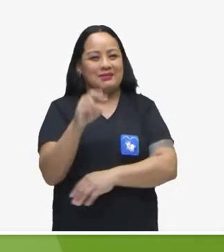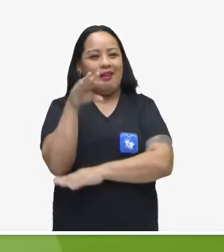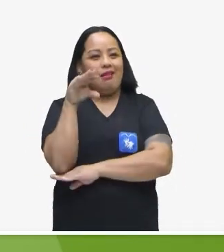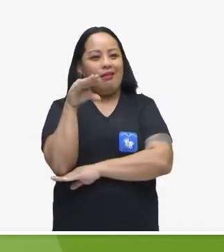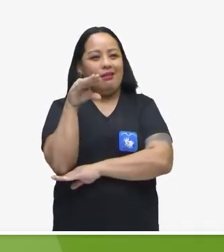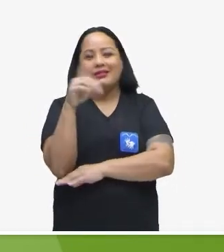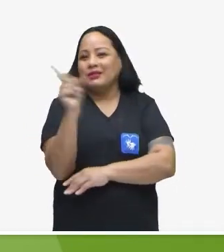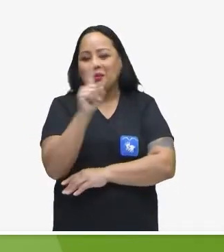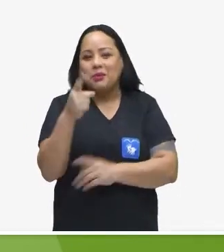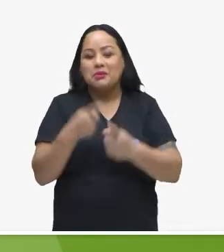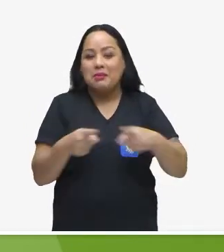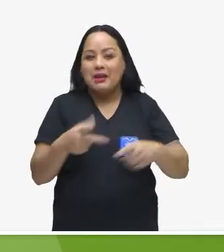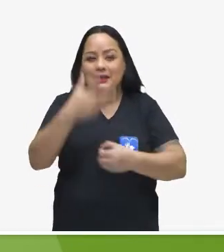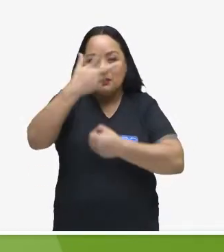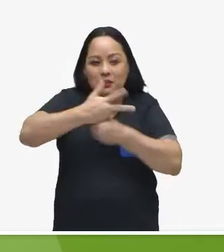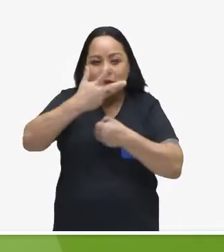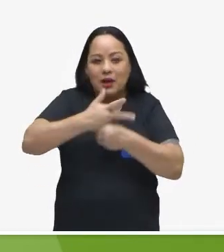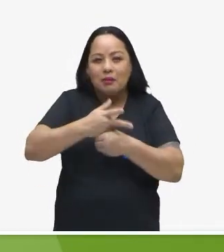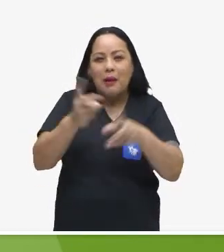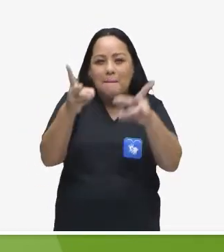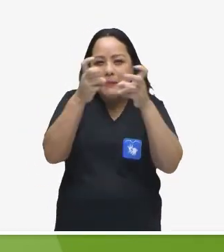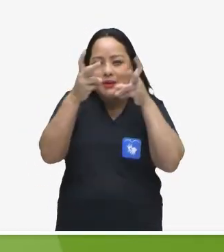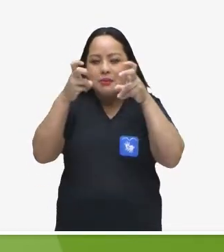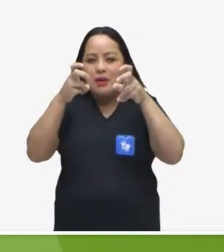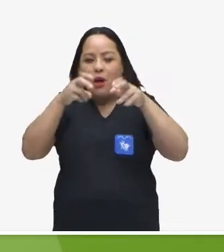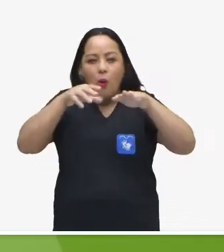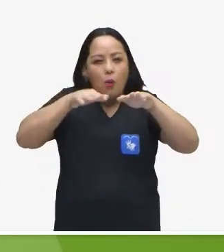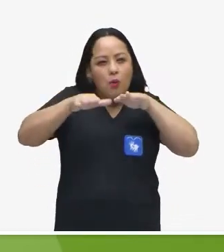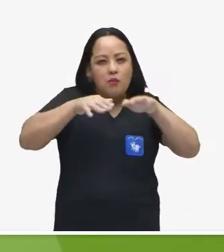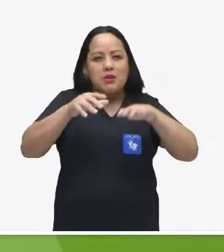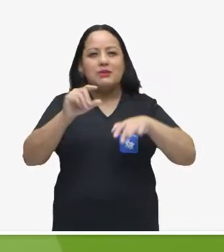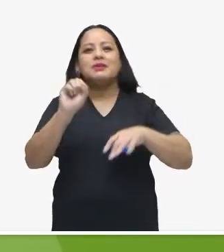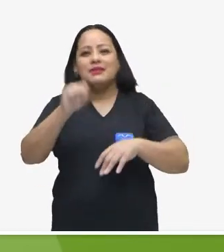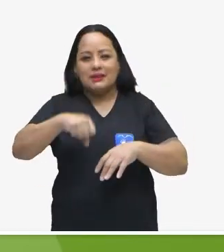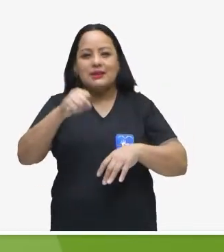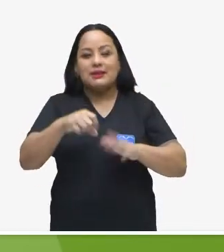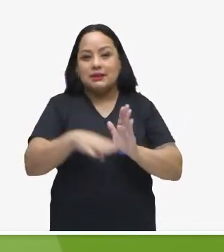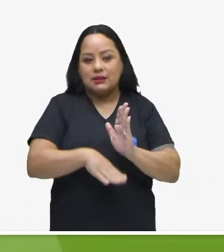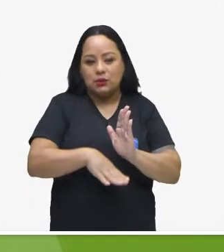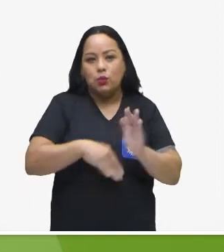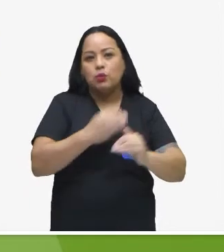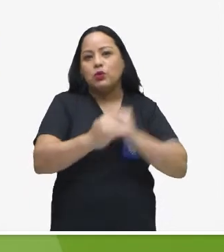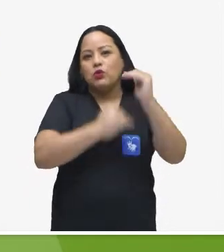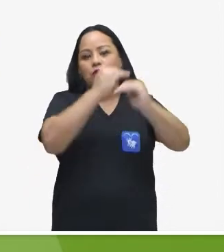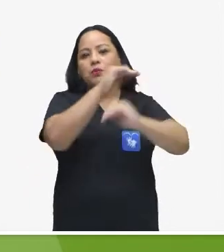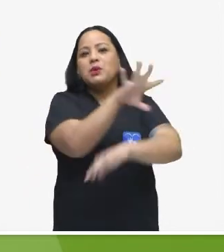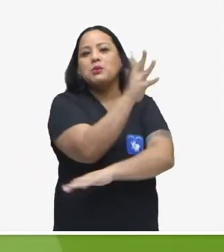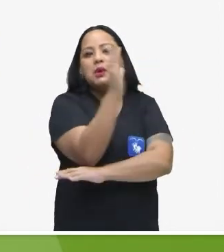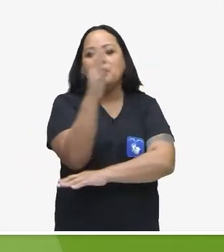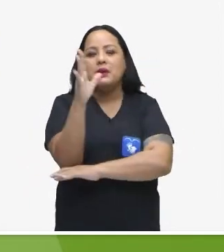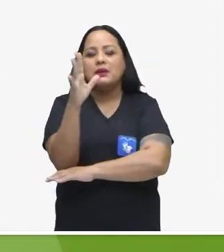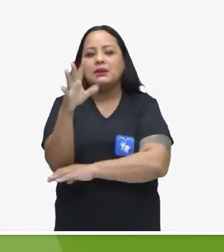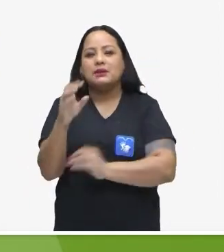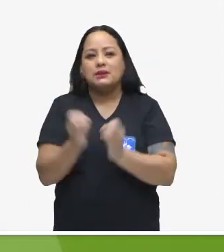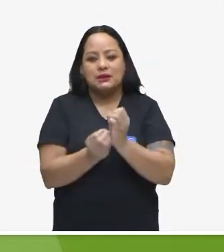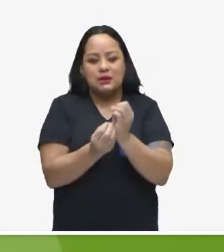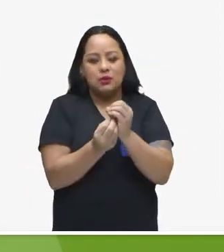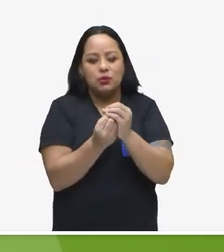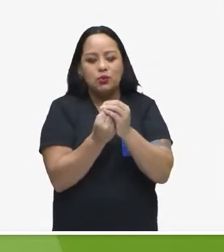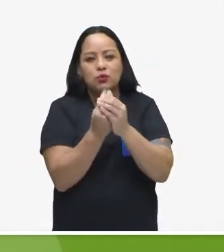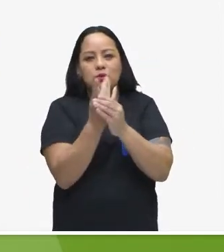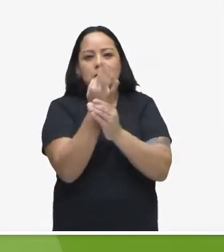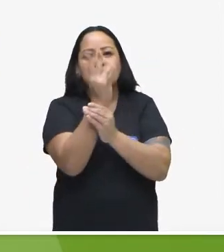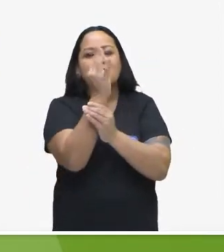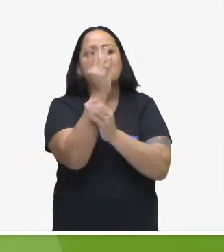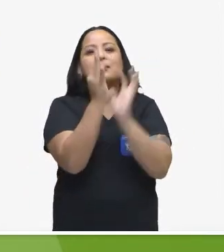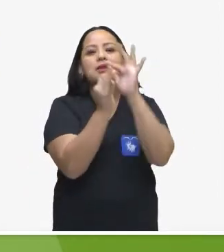uma câmera, eu consigo observar um certo movimento dela, do crescimento dela, né? Da folhinha brotando, algo